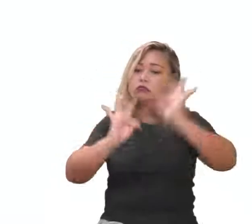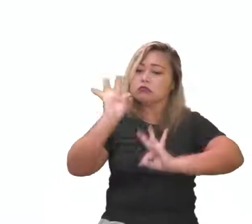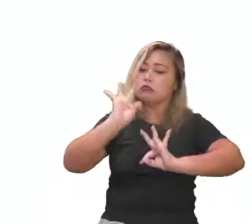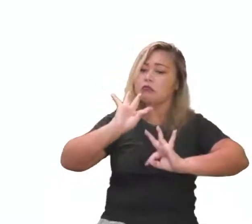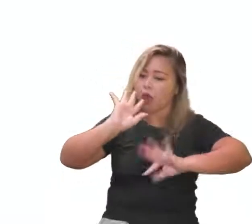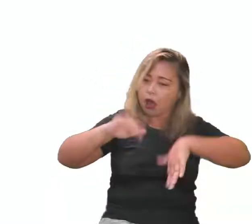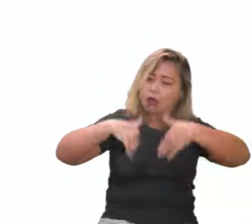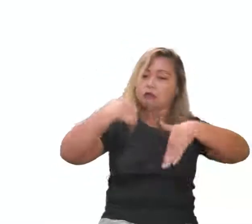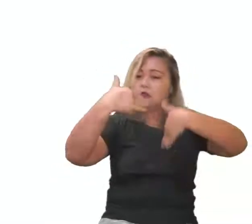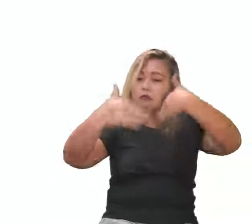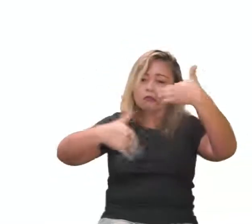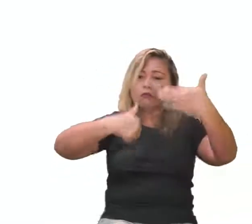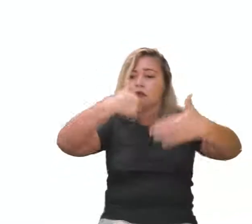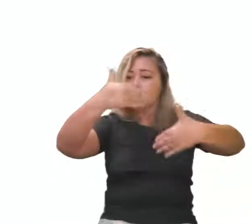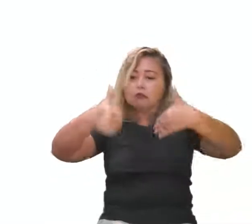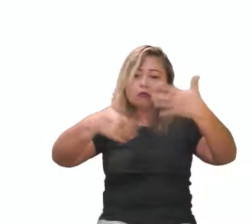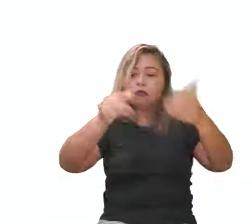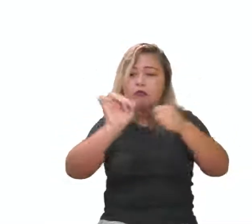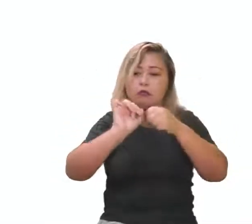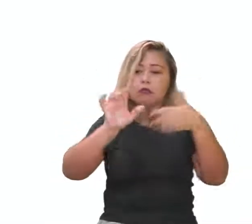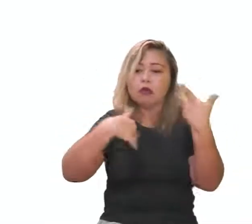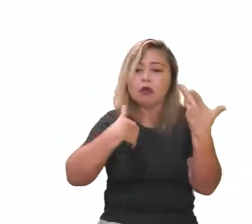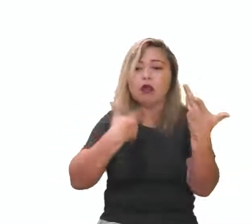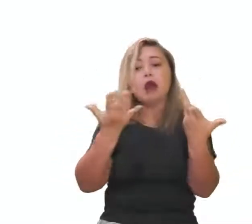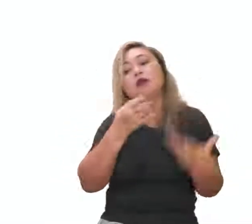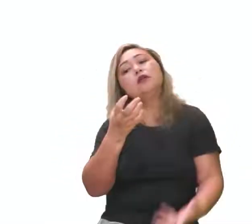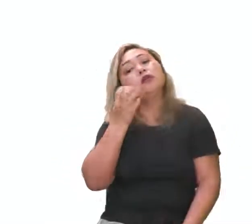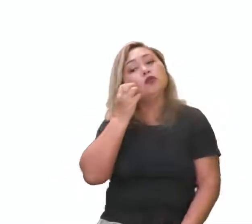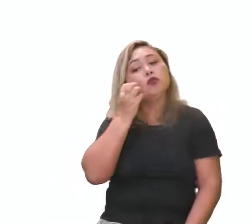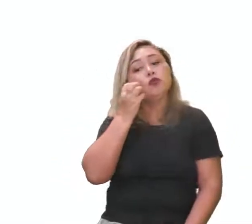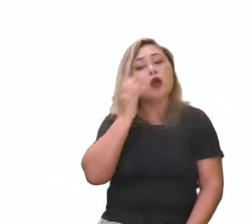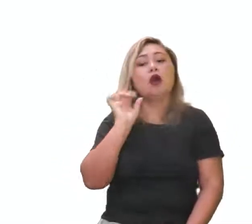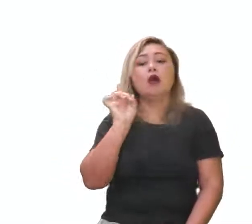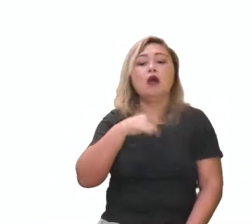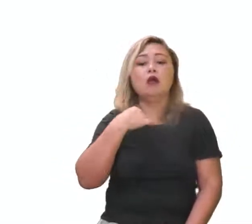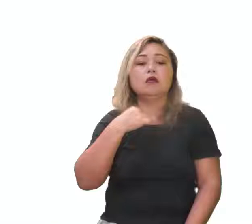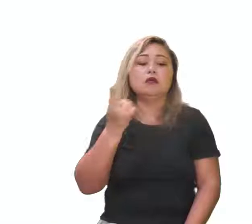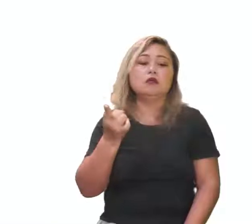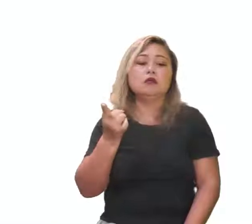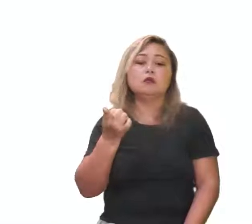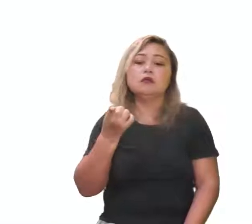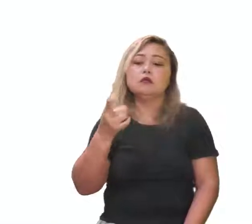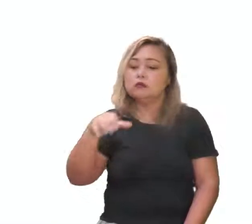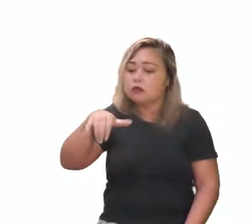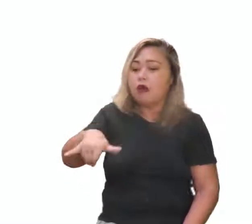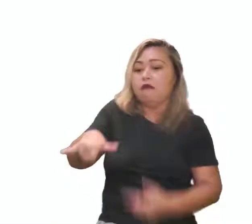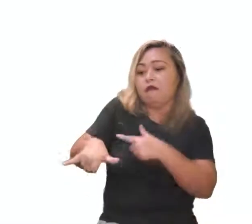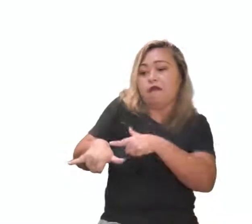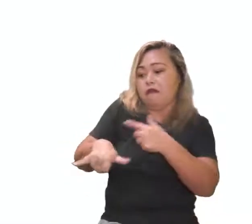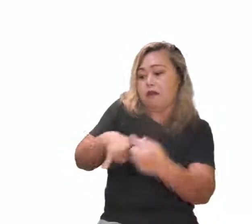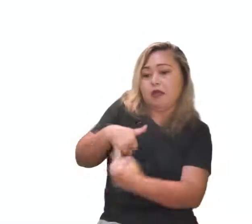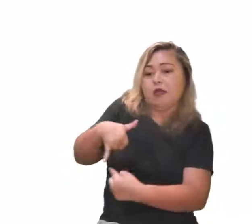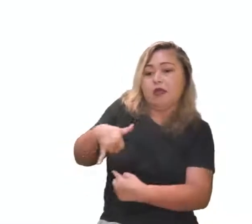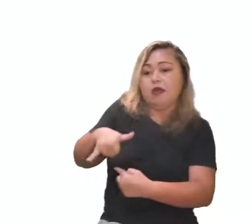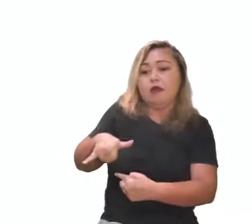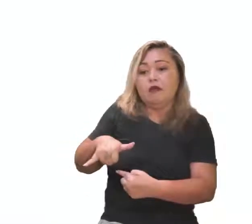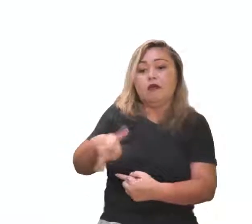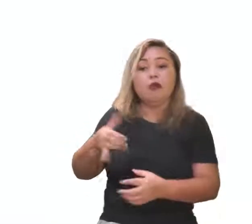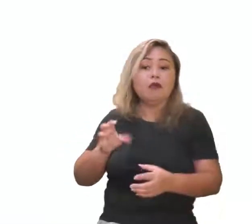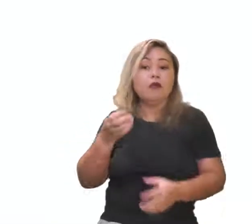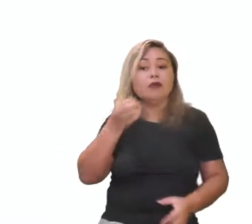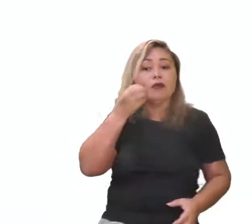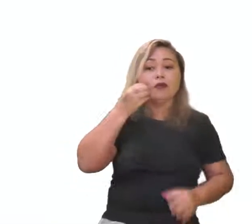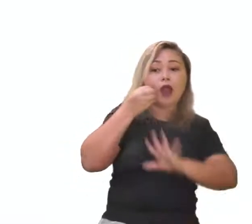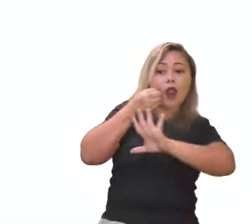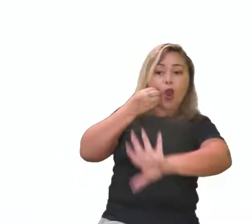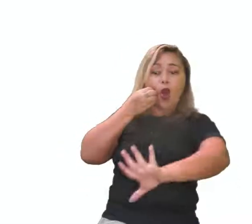foi avançando hoje em dia. Antes, os celulares, passou do telefone fixo, com fio, depois para o telefone sem fio,